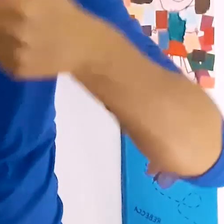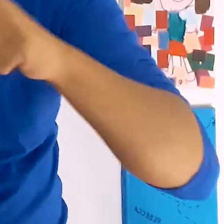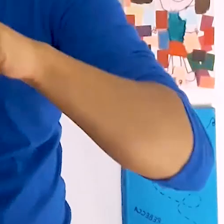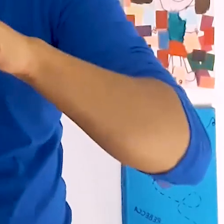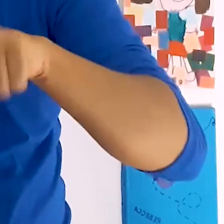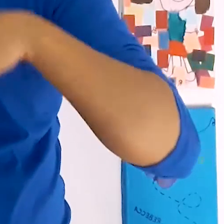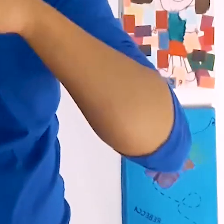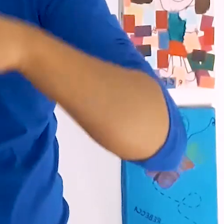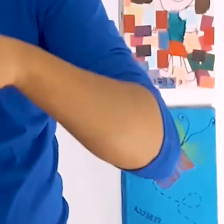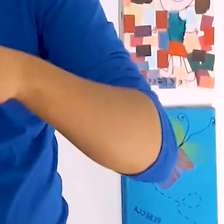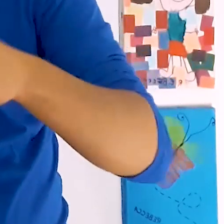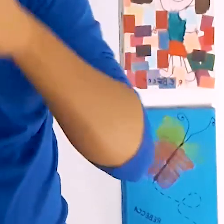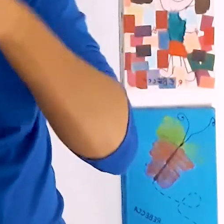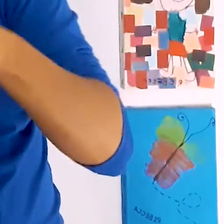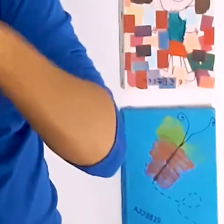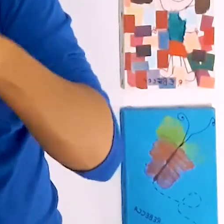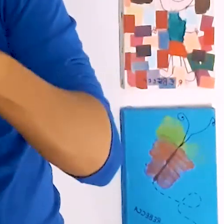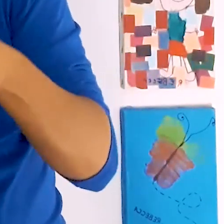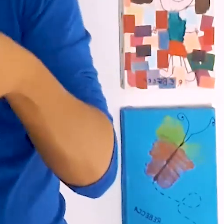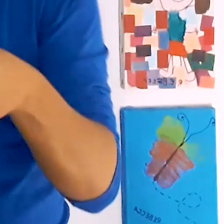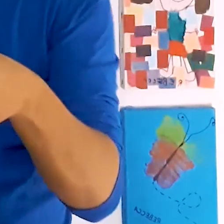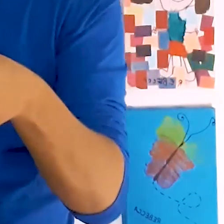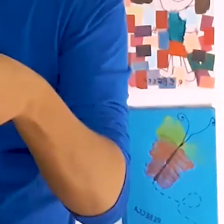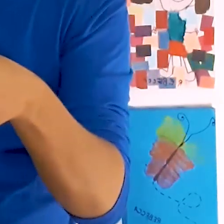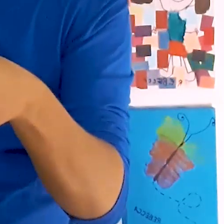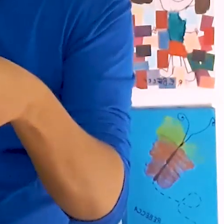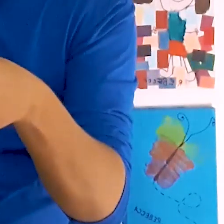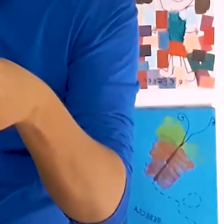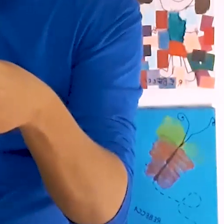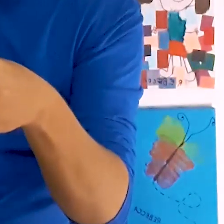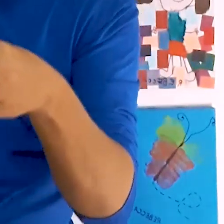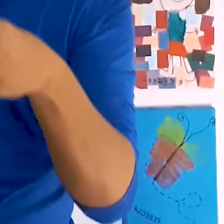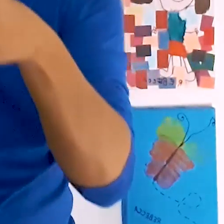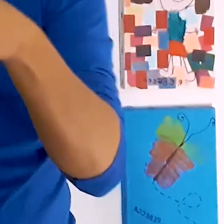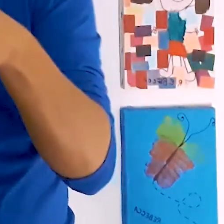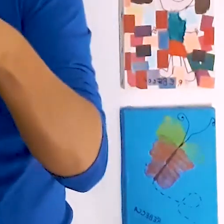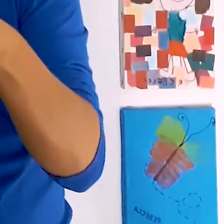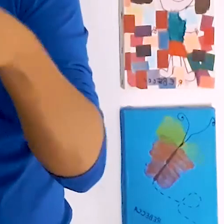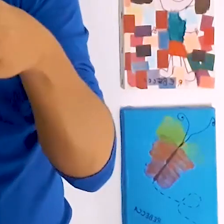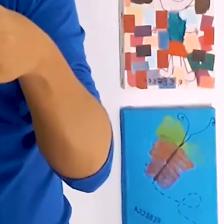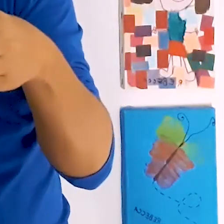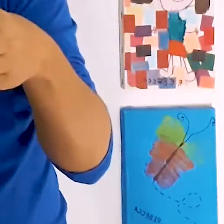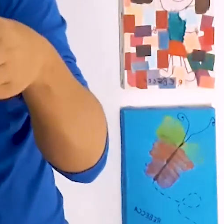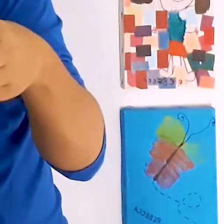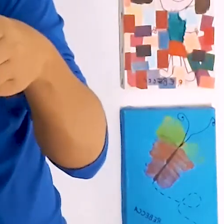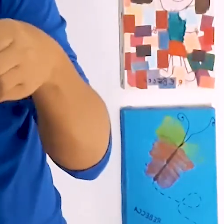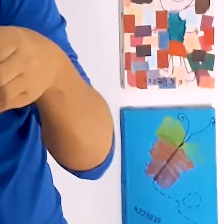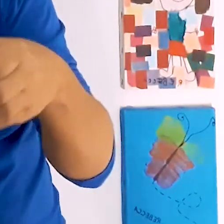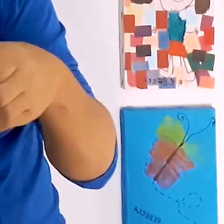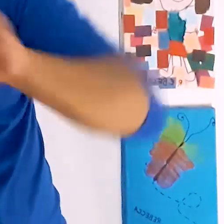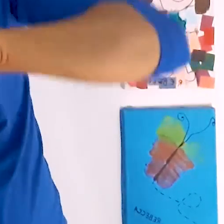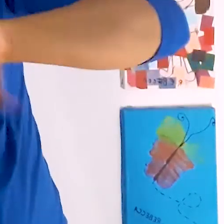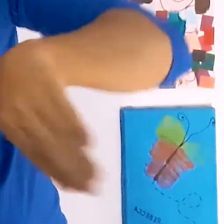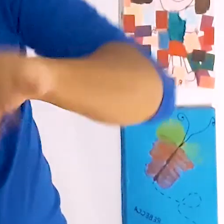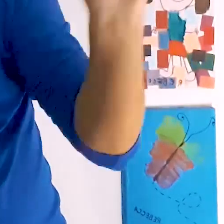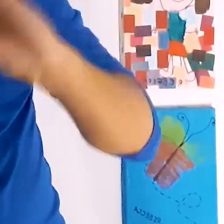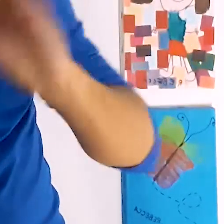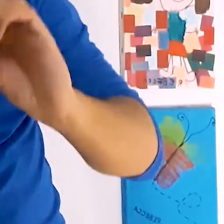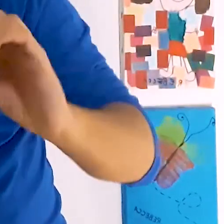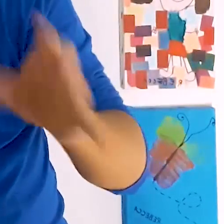colher. Então, sem colher, sem copo para colocar uma bebida. Se